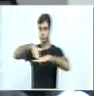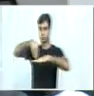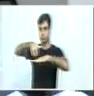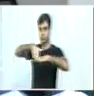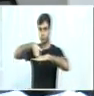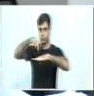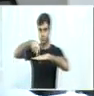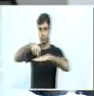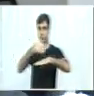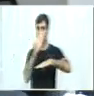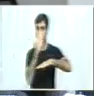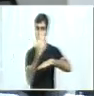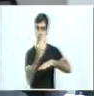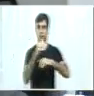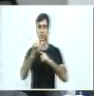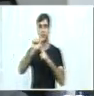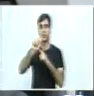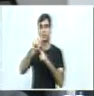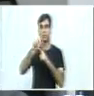frente à APAC.